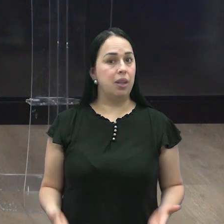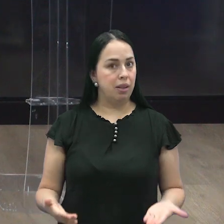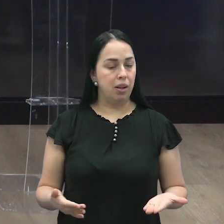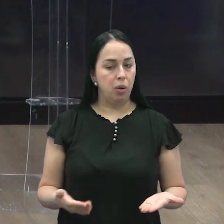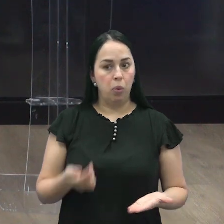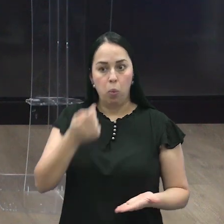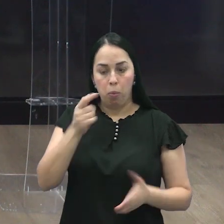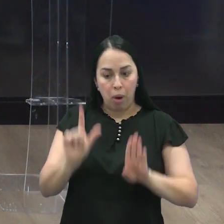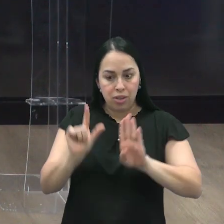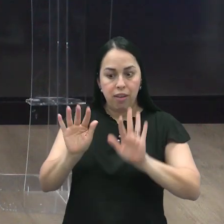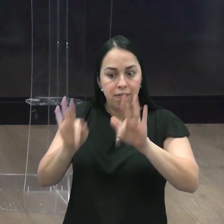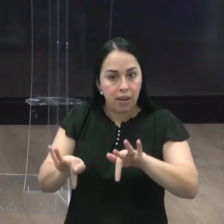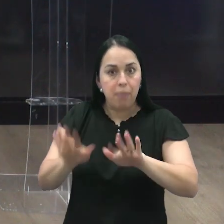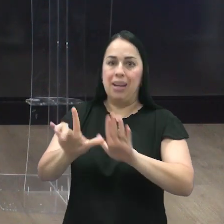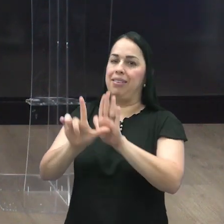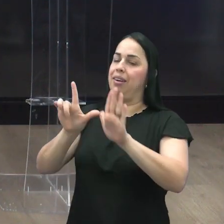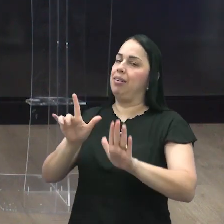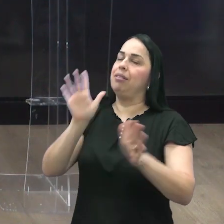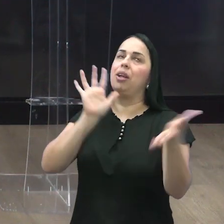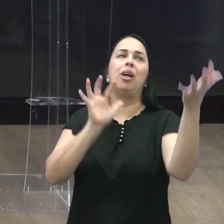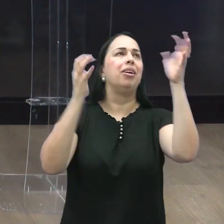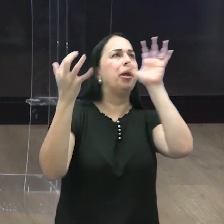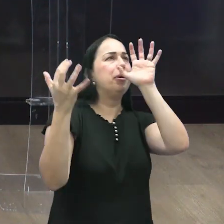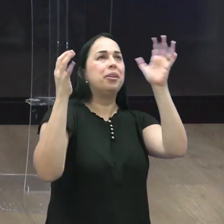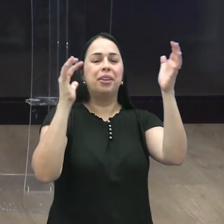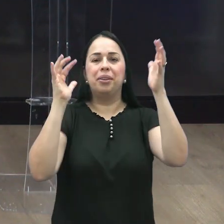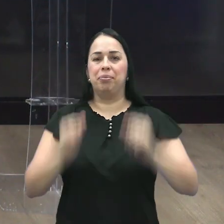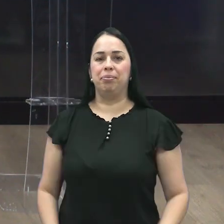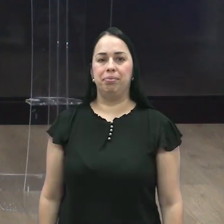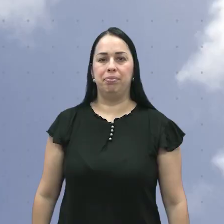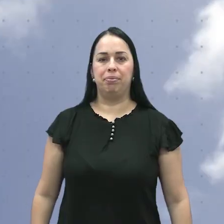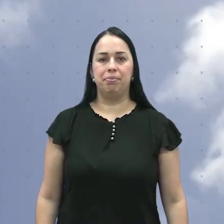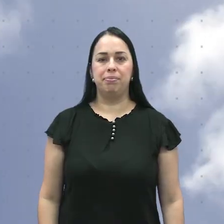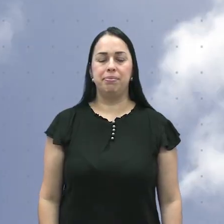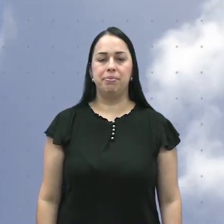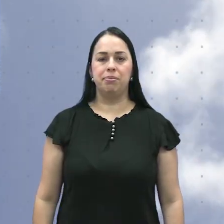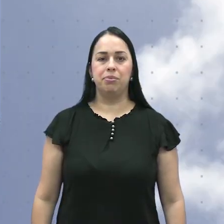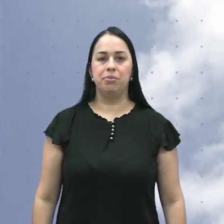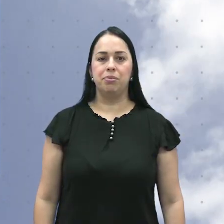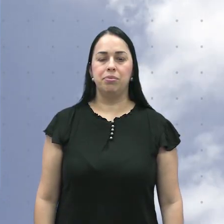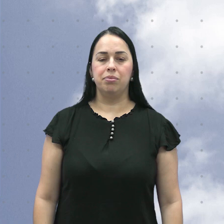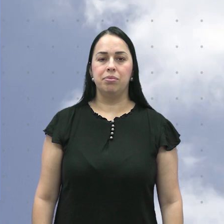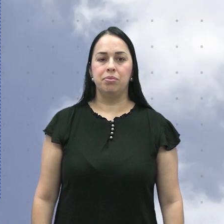Antes de encerrar o boletim, vamos saber como é que fica o tempo, hora da previsão.